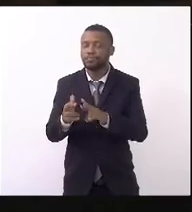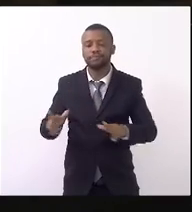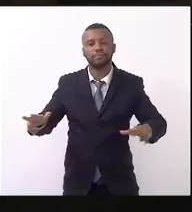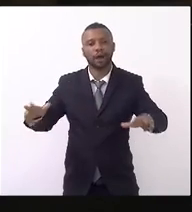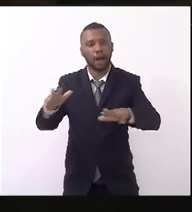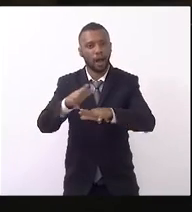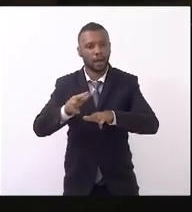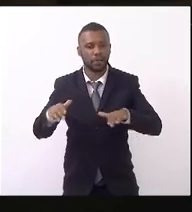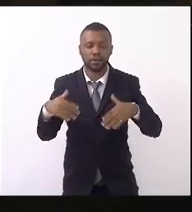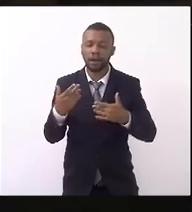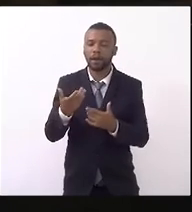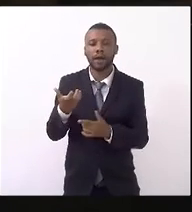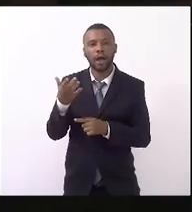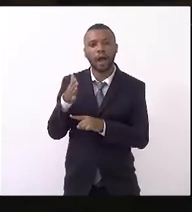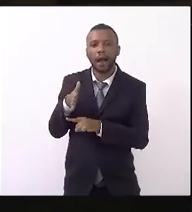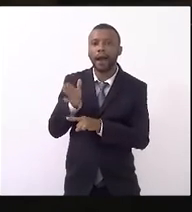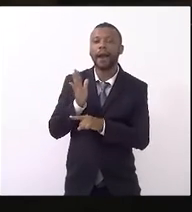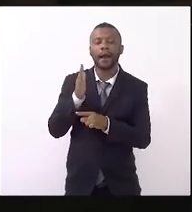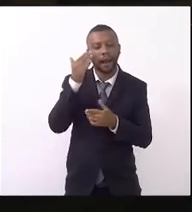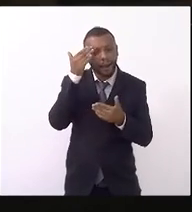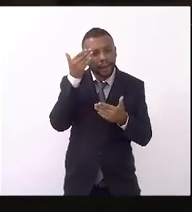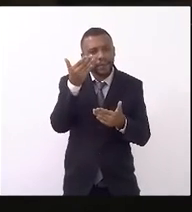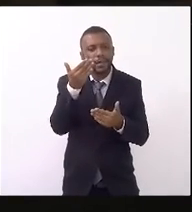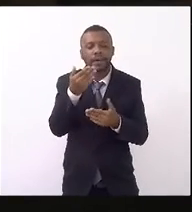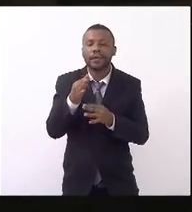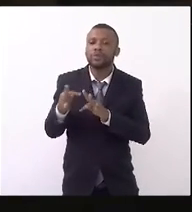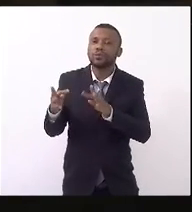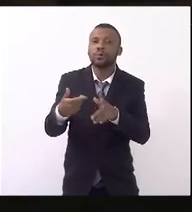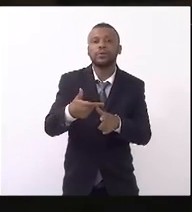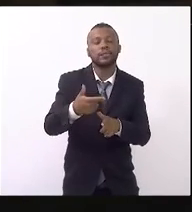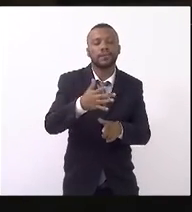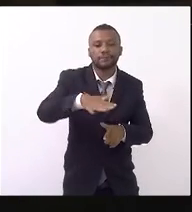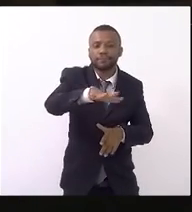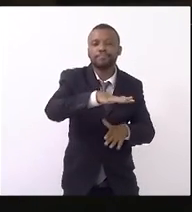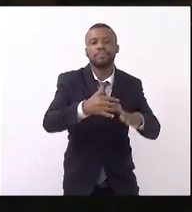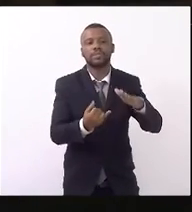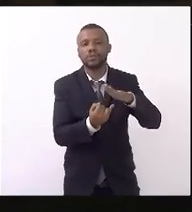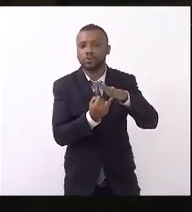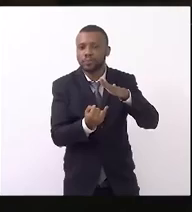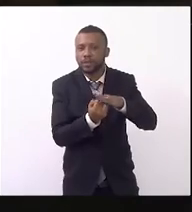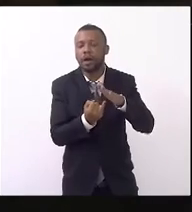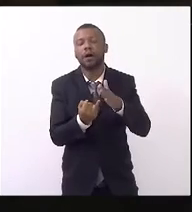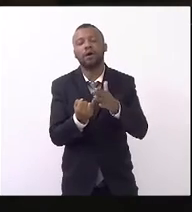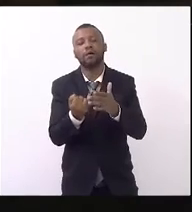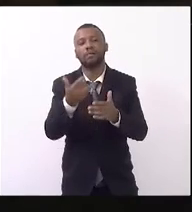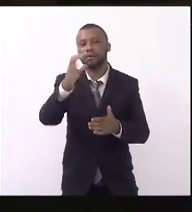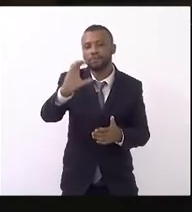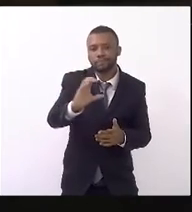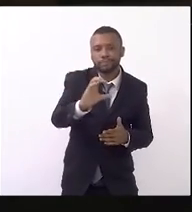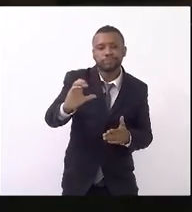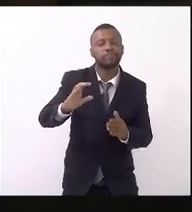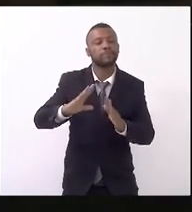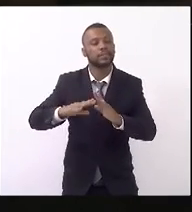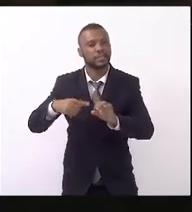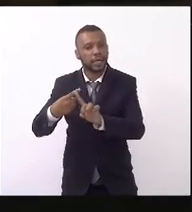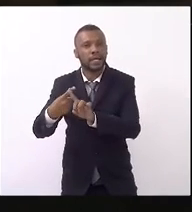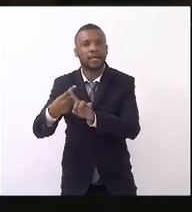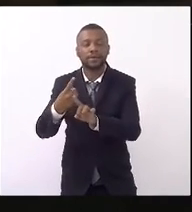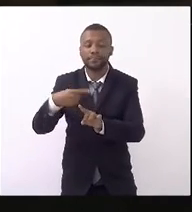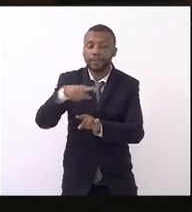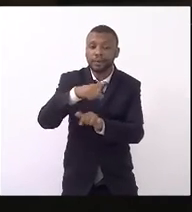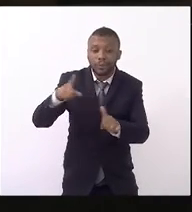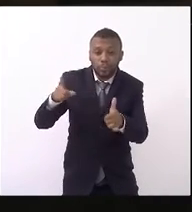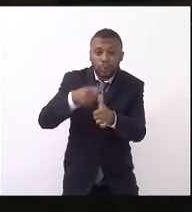agradecer a todos esses atores que, nesse momento de dor, foram os que primeiro chegaram para socorrer